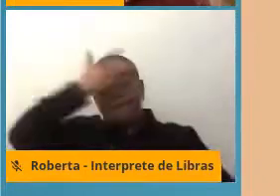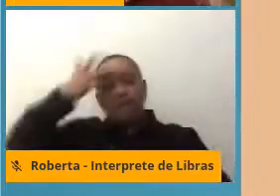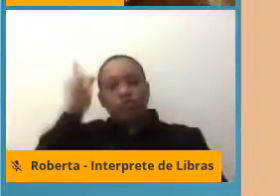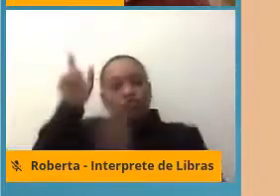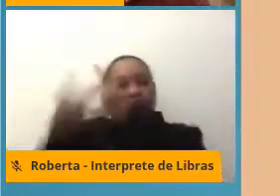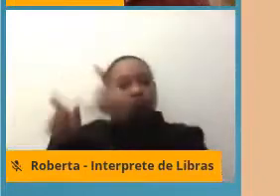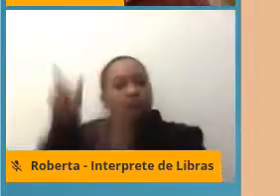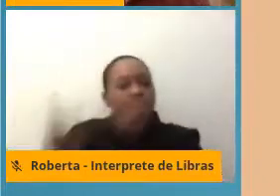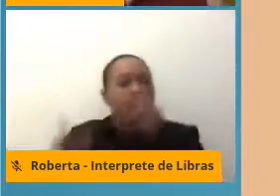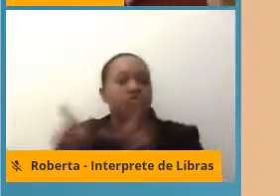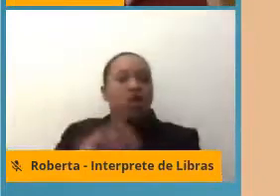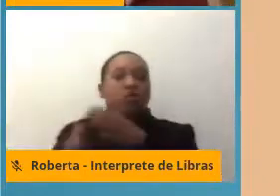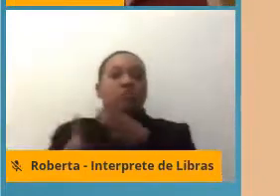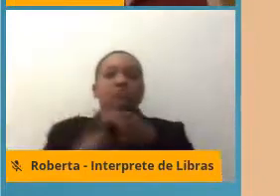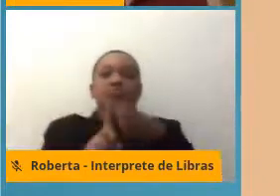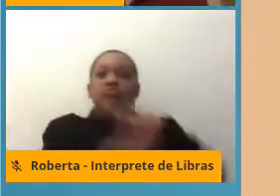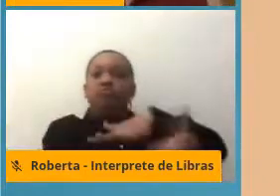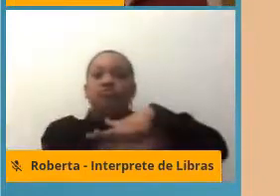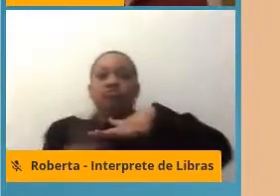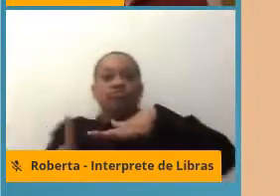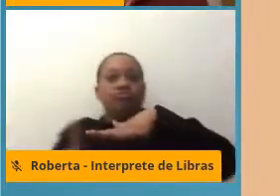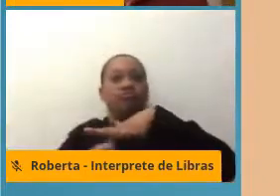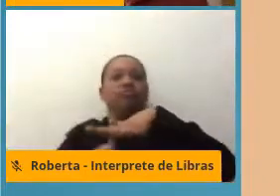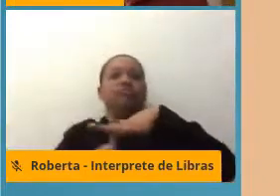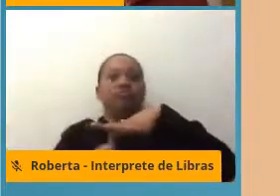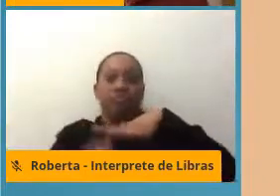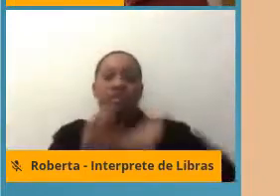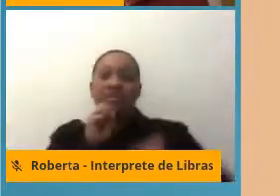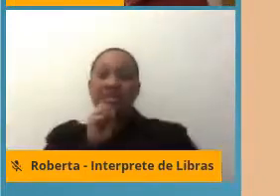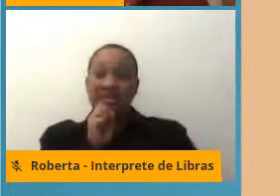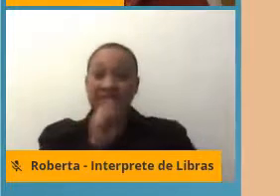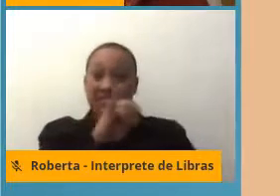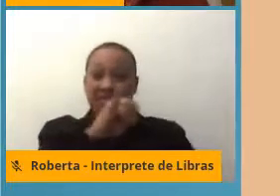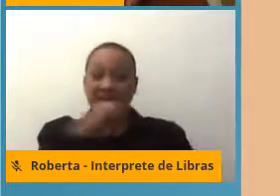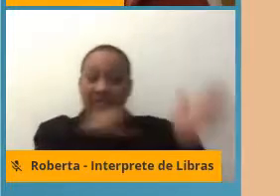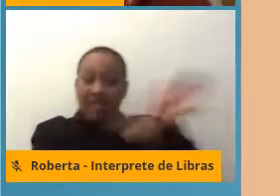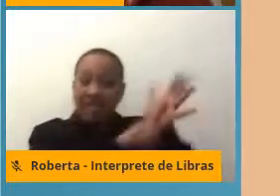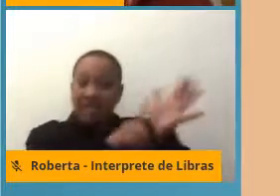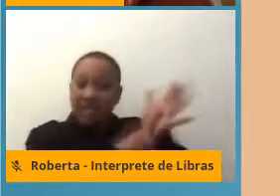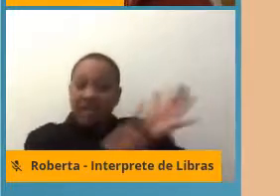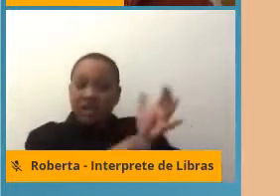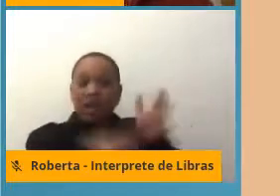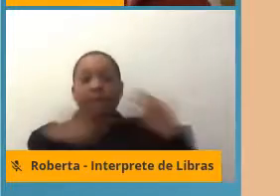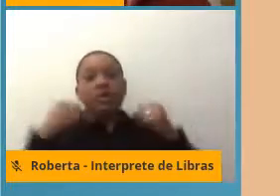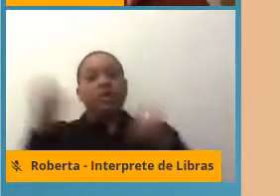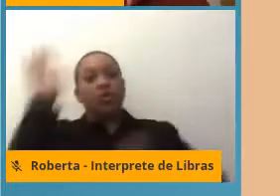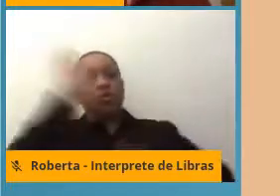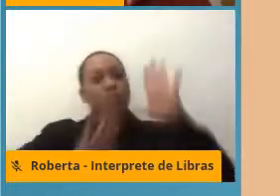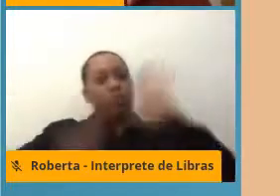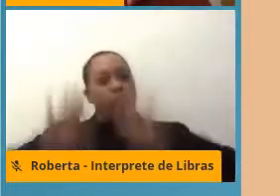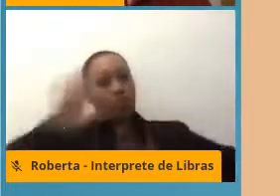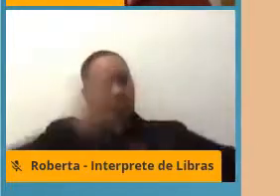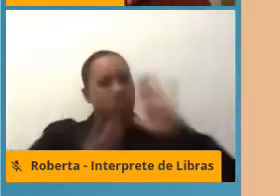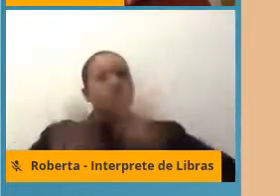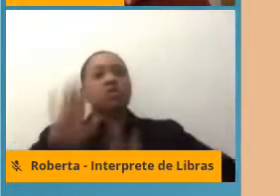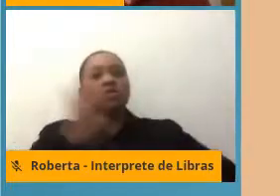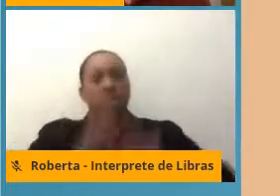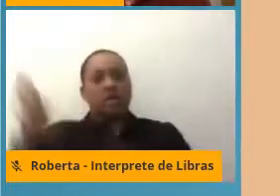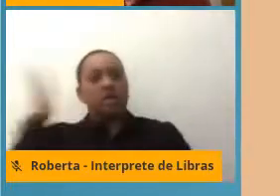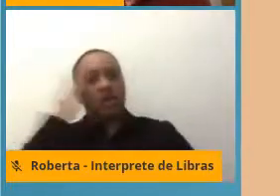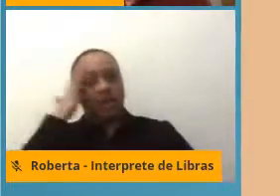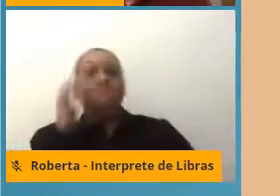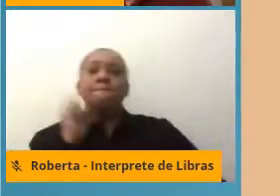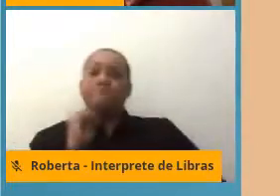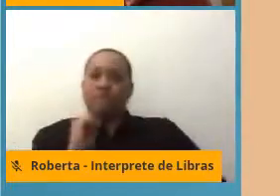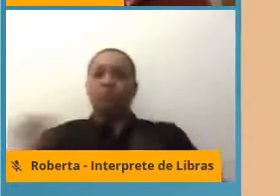dá negativo ou não reagente, você tem que ter muito cuidado e muita cautela. Você pode ainda estar num período que o teste rápido não detecta.